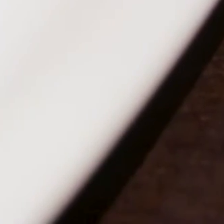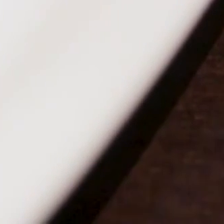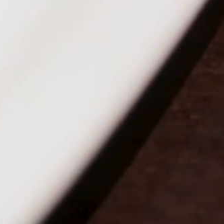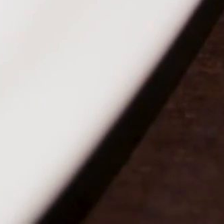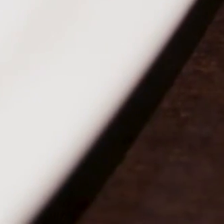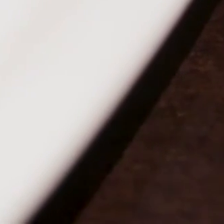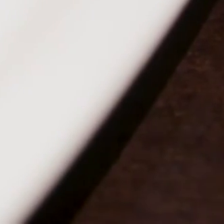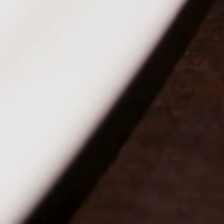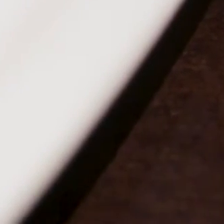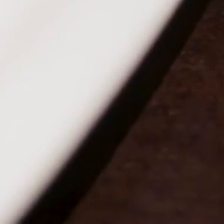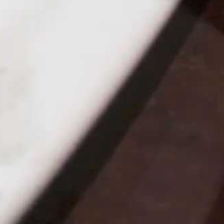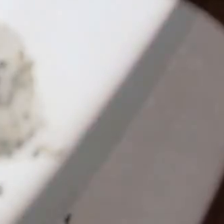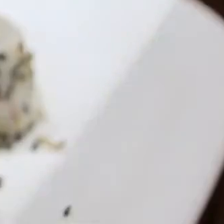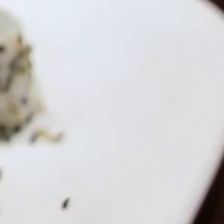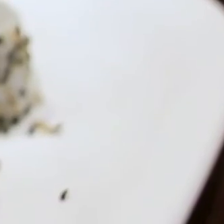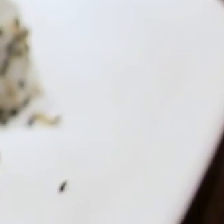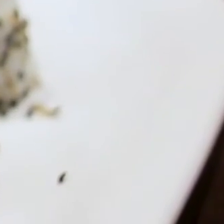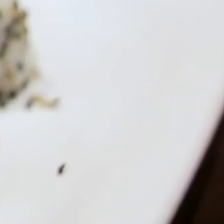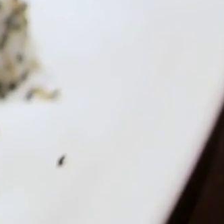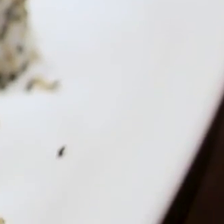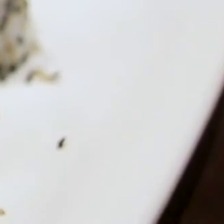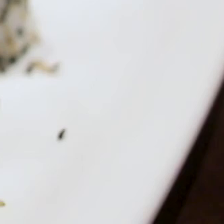E aí